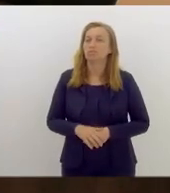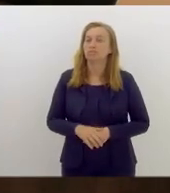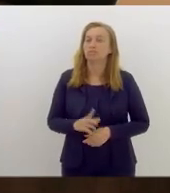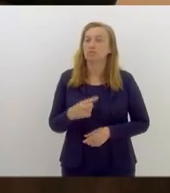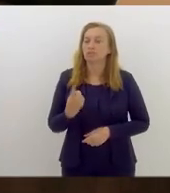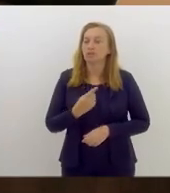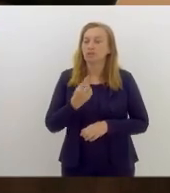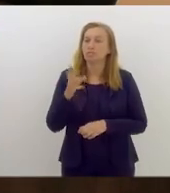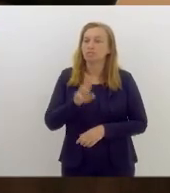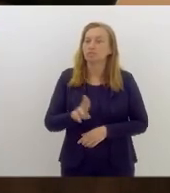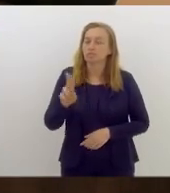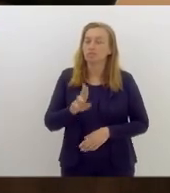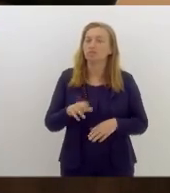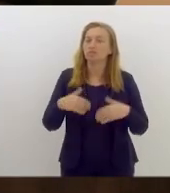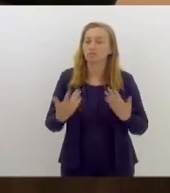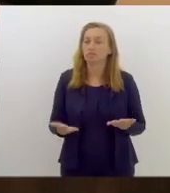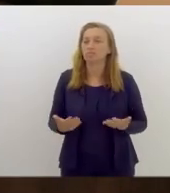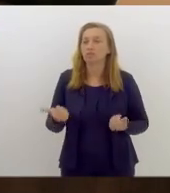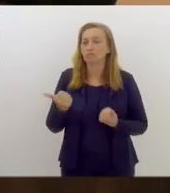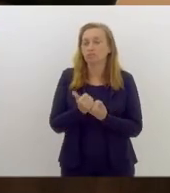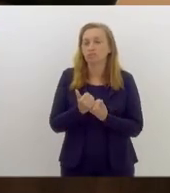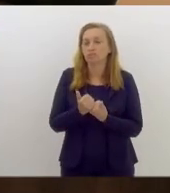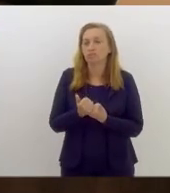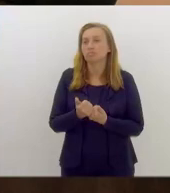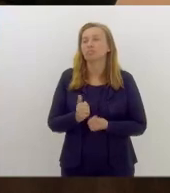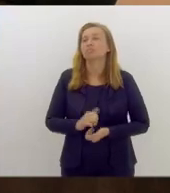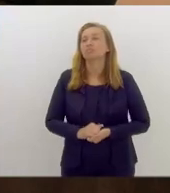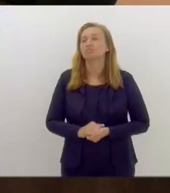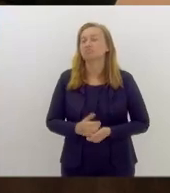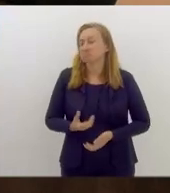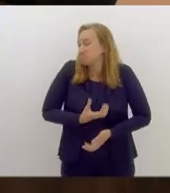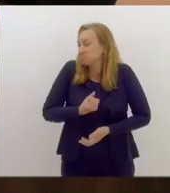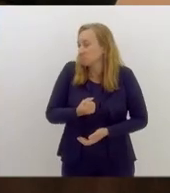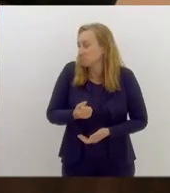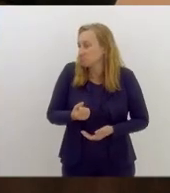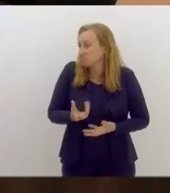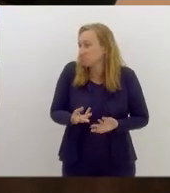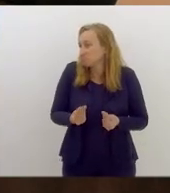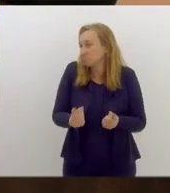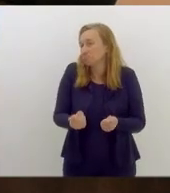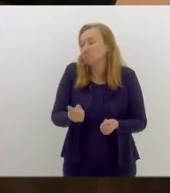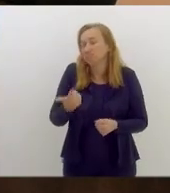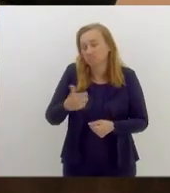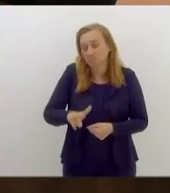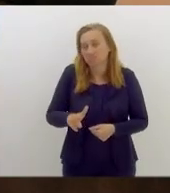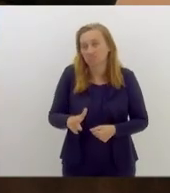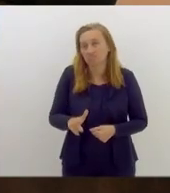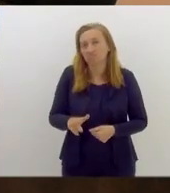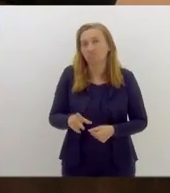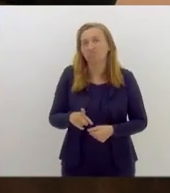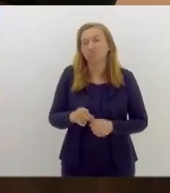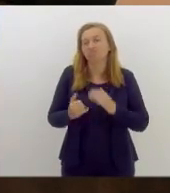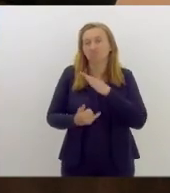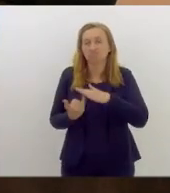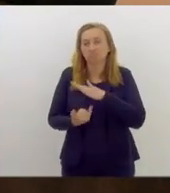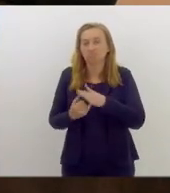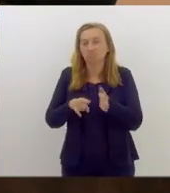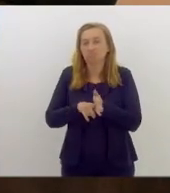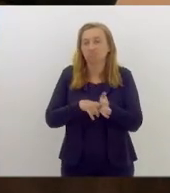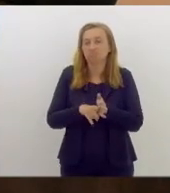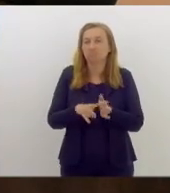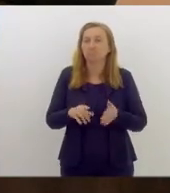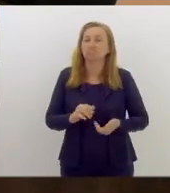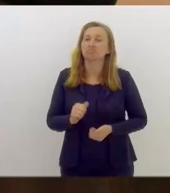nossas universidades, nossos institutos. Então, todo apoio a essa medida. Não me surpreende a sua sensibilidade, mais uma vez, com as nossas instituições de pesquisa. E, aliás,